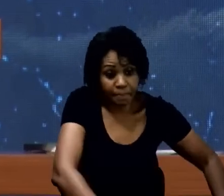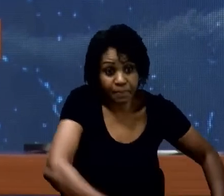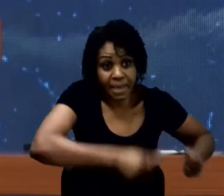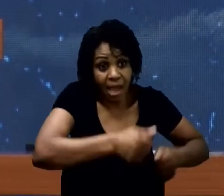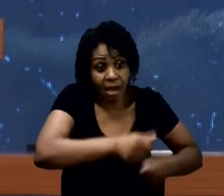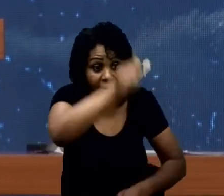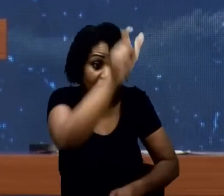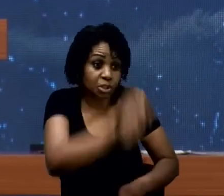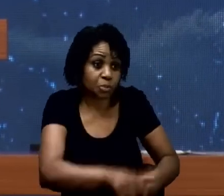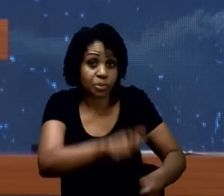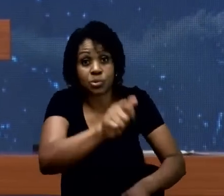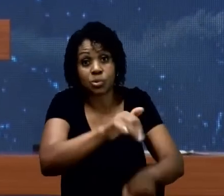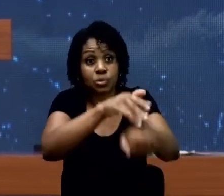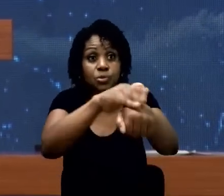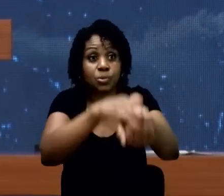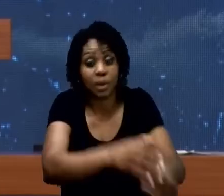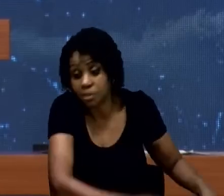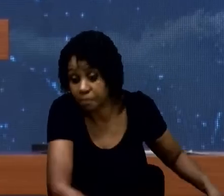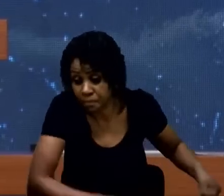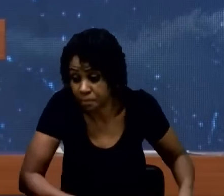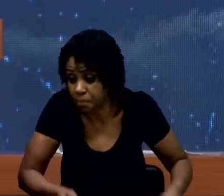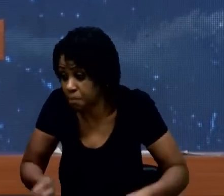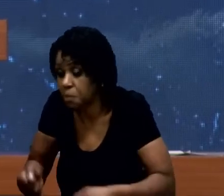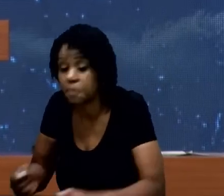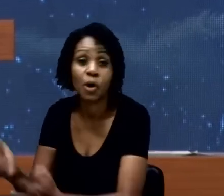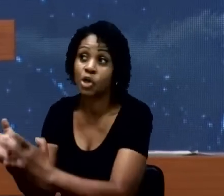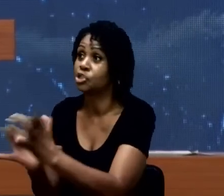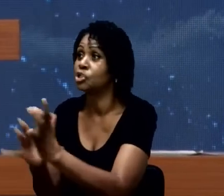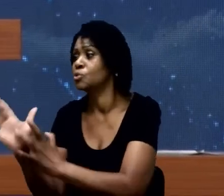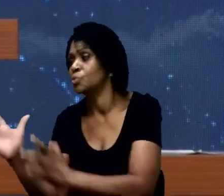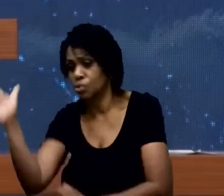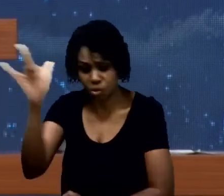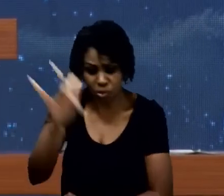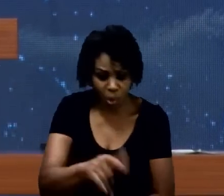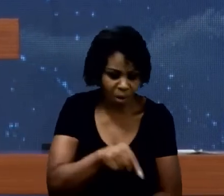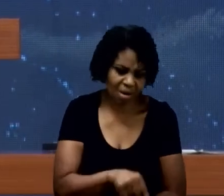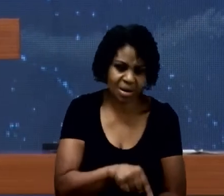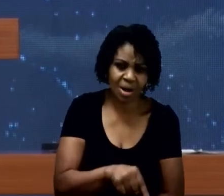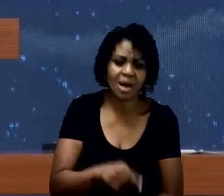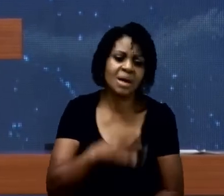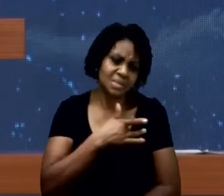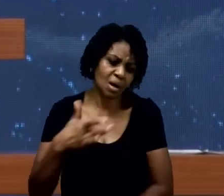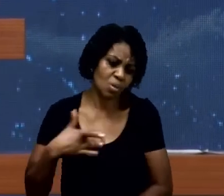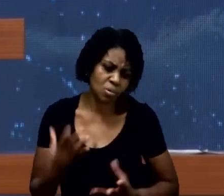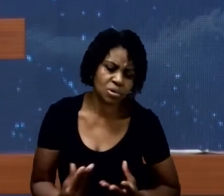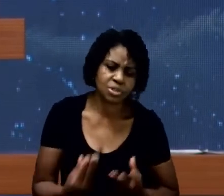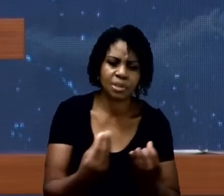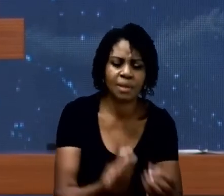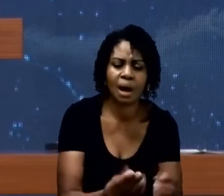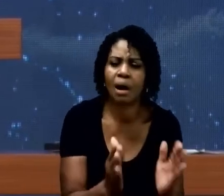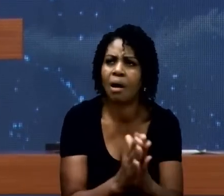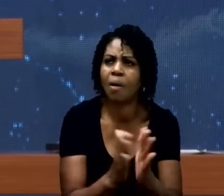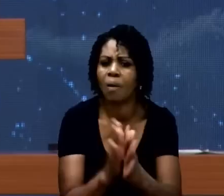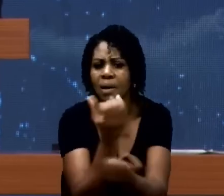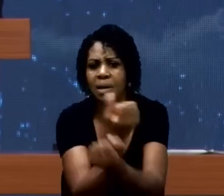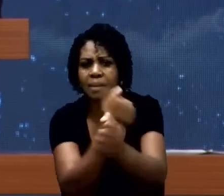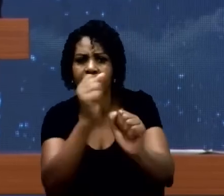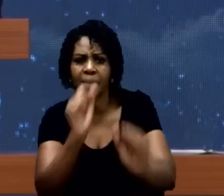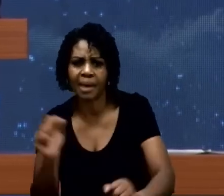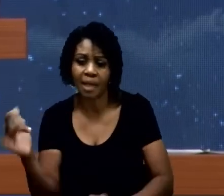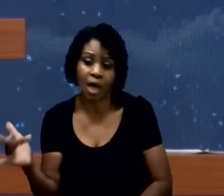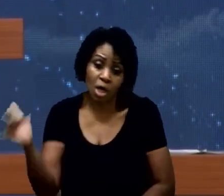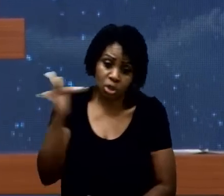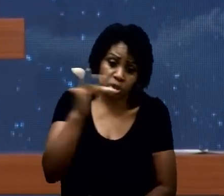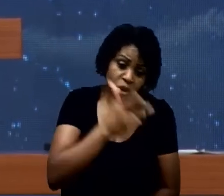praças. Rogando que ele fosse embora. Ou rogando que tocasse. Rogando que os deixasse tocar.